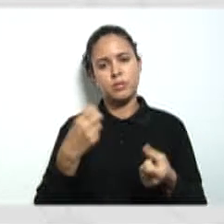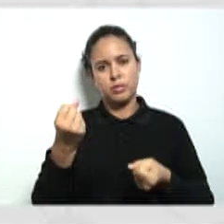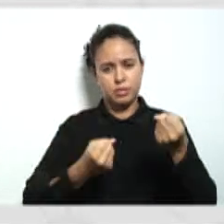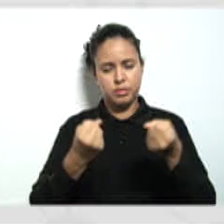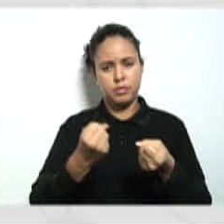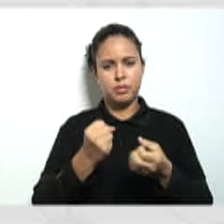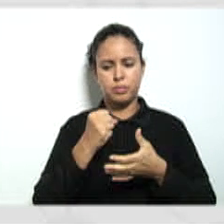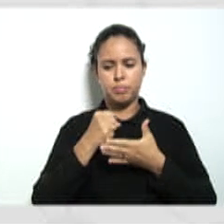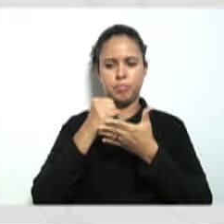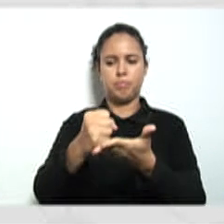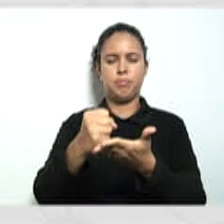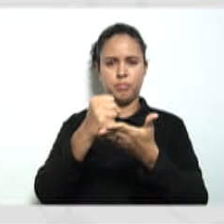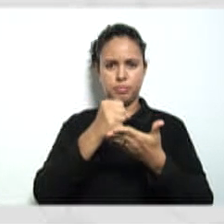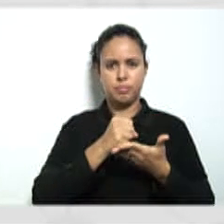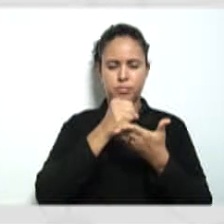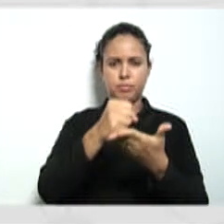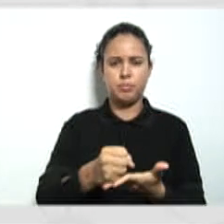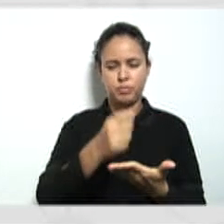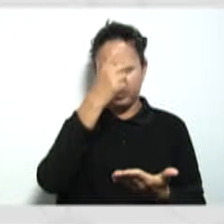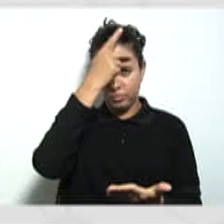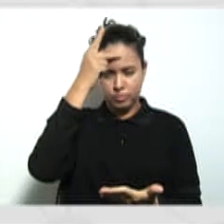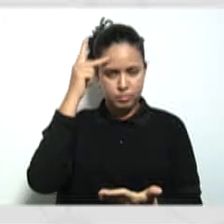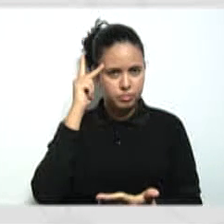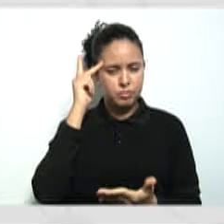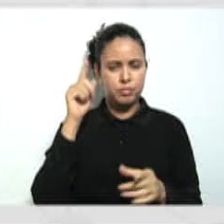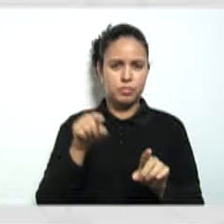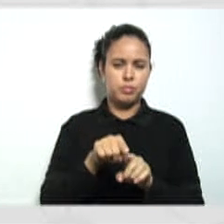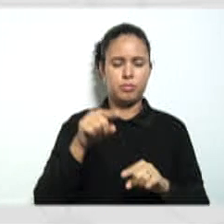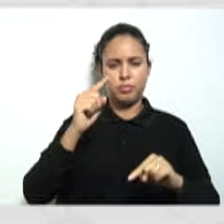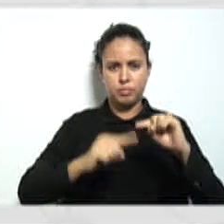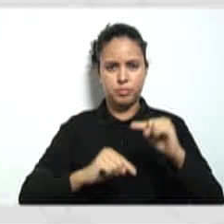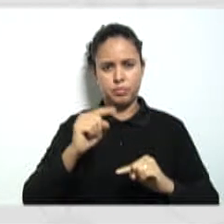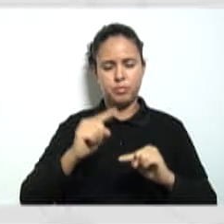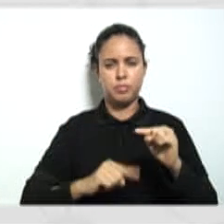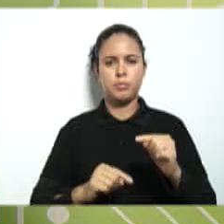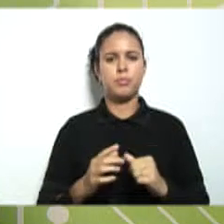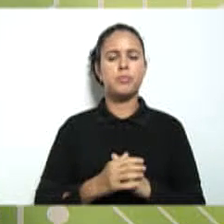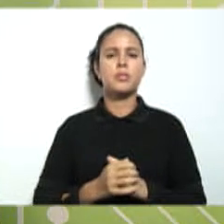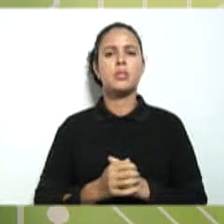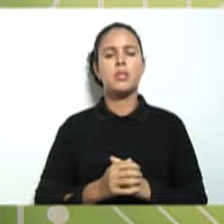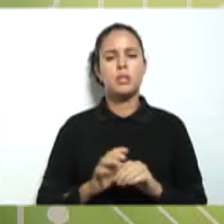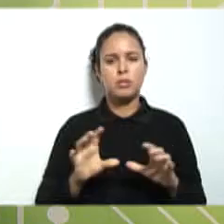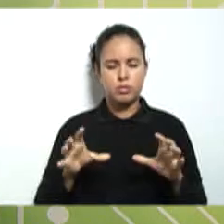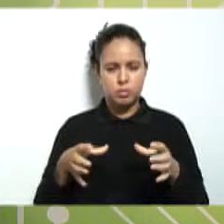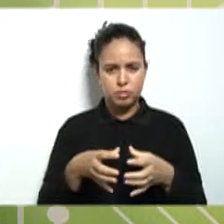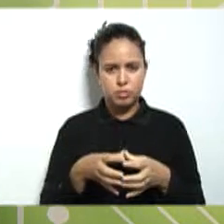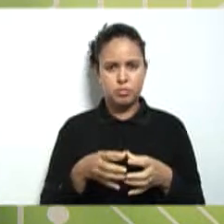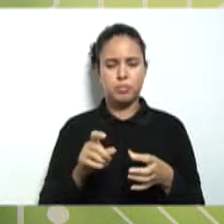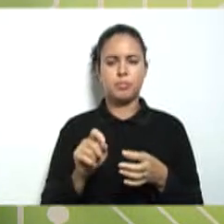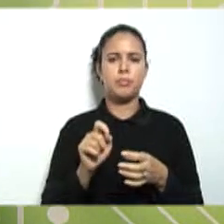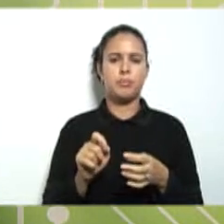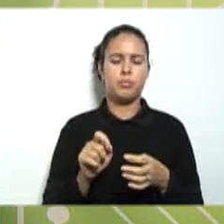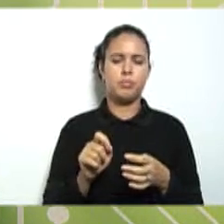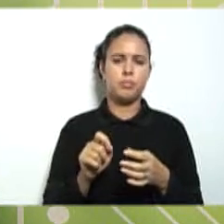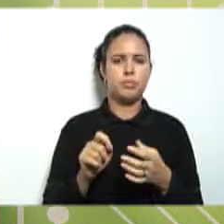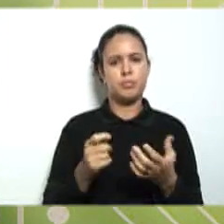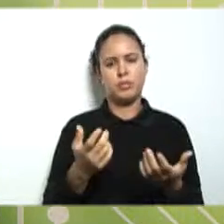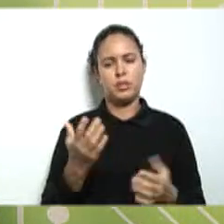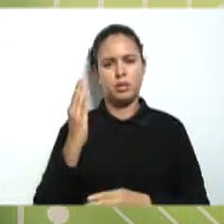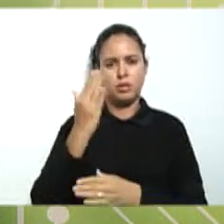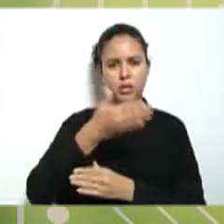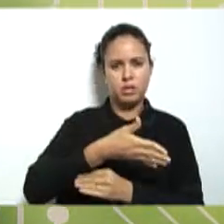de cargos. Gente, geralmente de passageiro, quase todo grupo de cidade onde tem mototáxi ou táxi, normalmente é uma cooperativa de